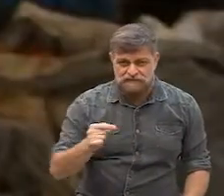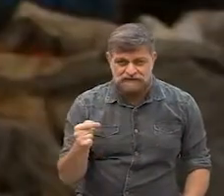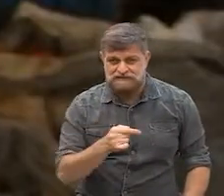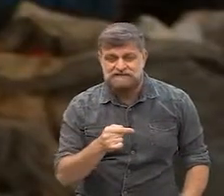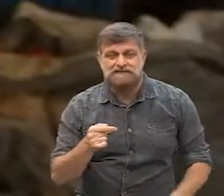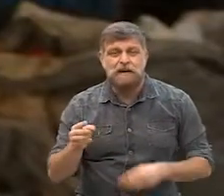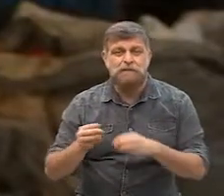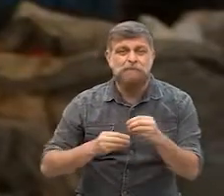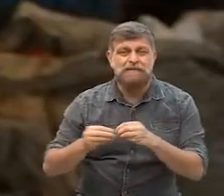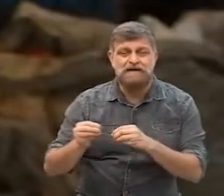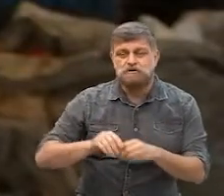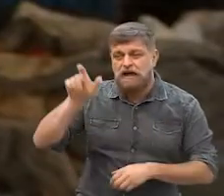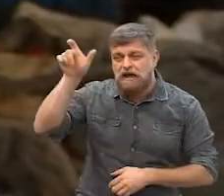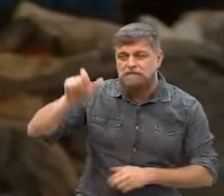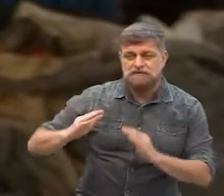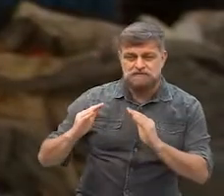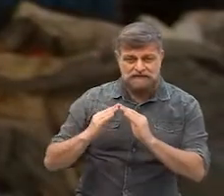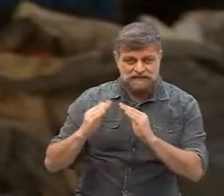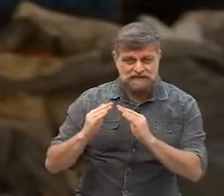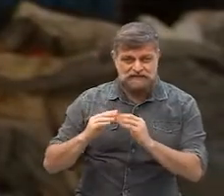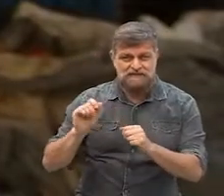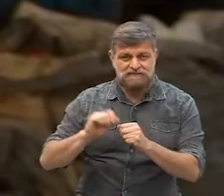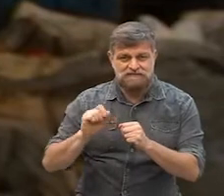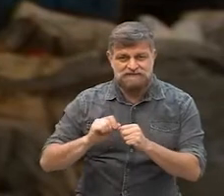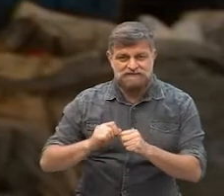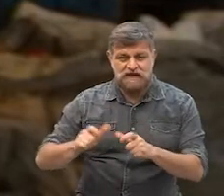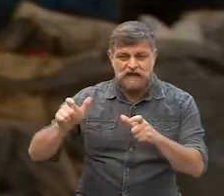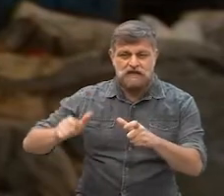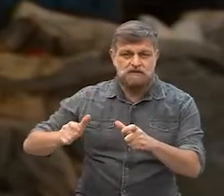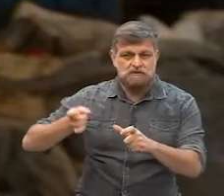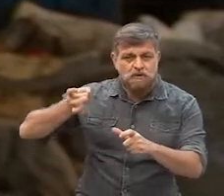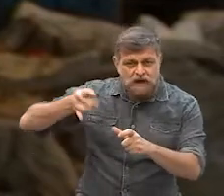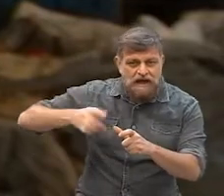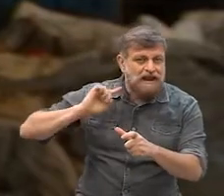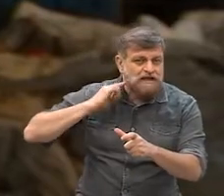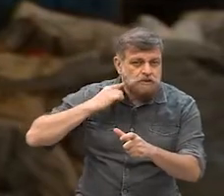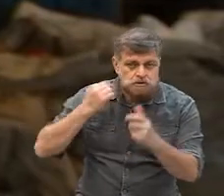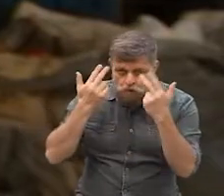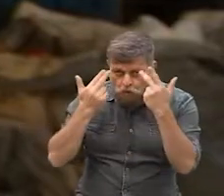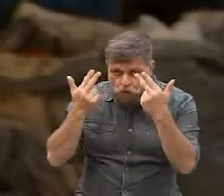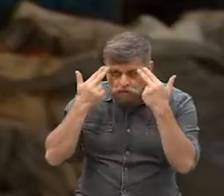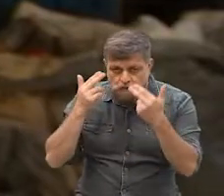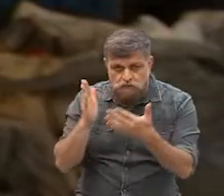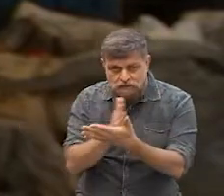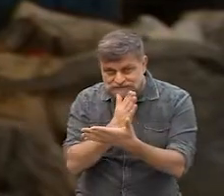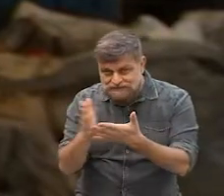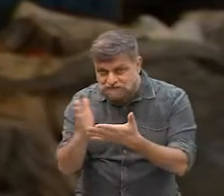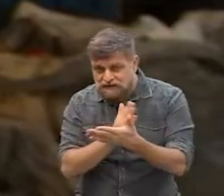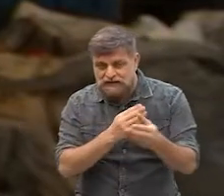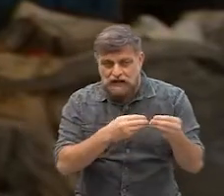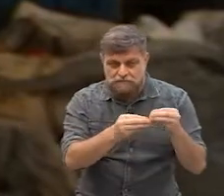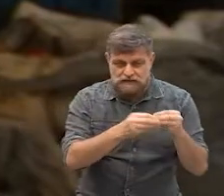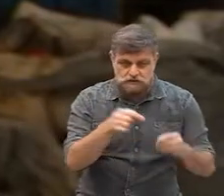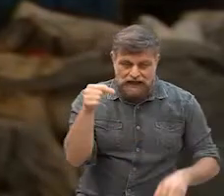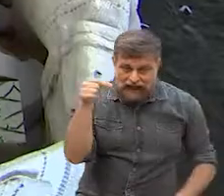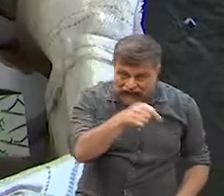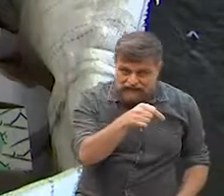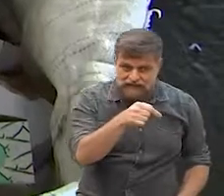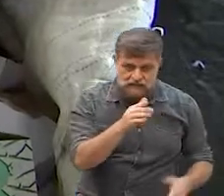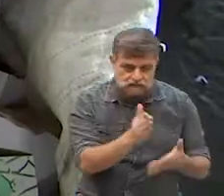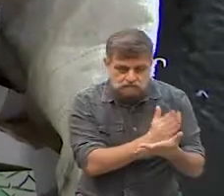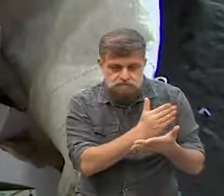comércio, a pessoa em casa, ela deve voltar a colocar no lixo comum, ou mesmo assim ela deve separar, que vocês dão uma